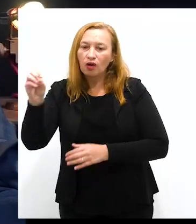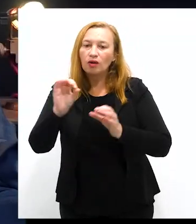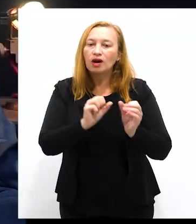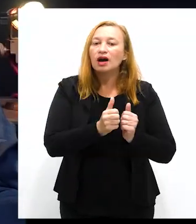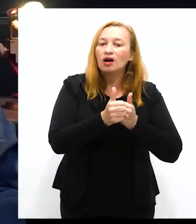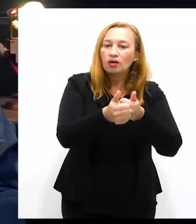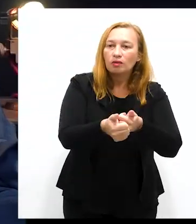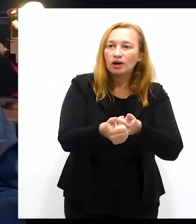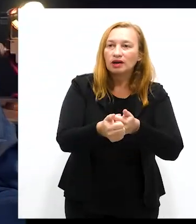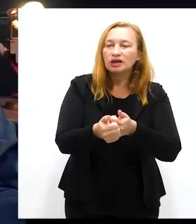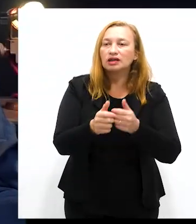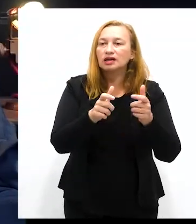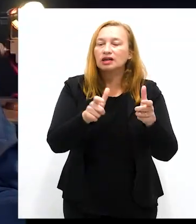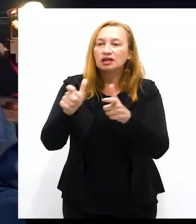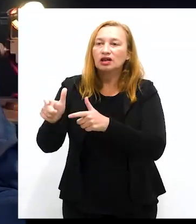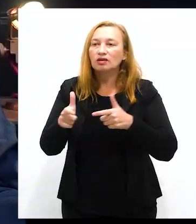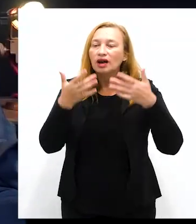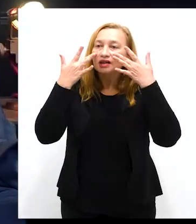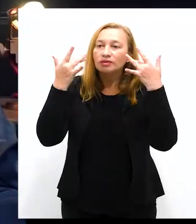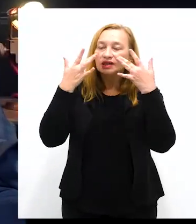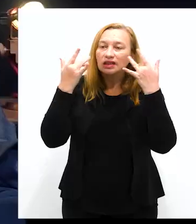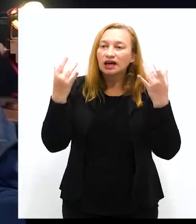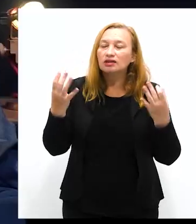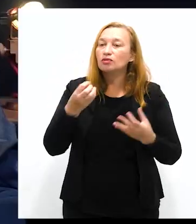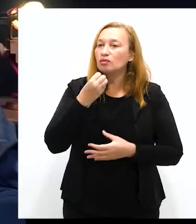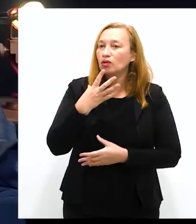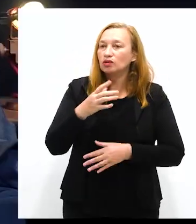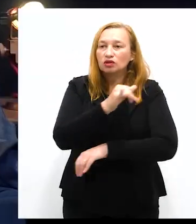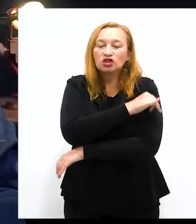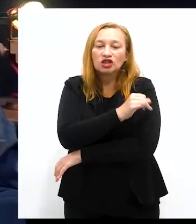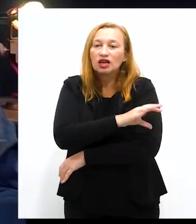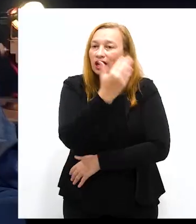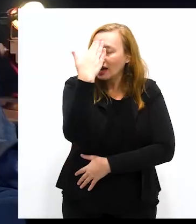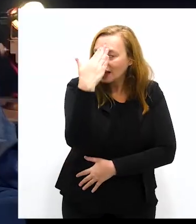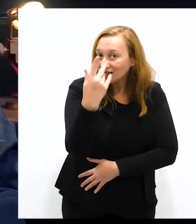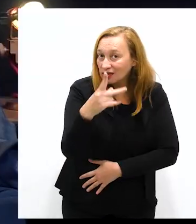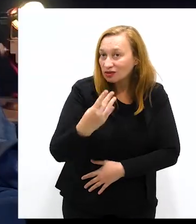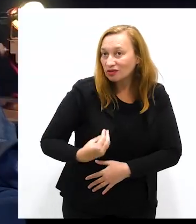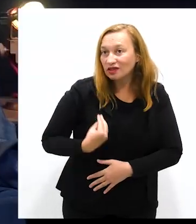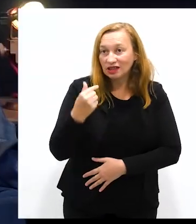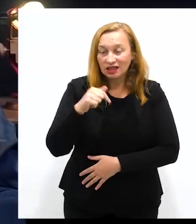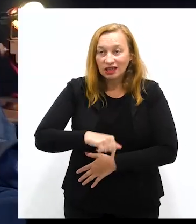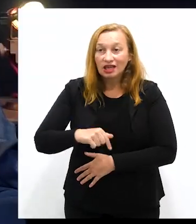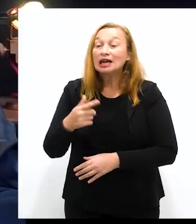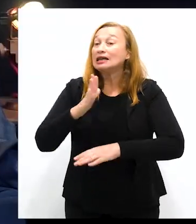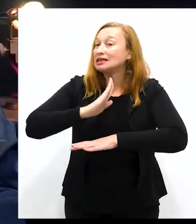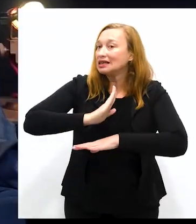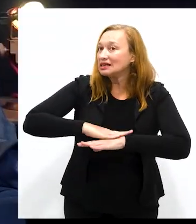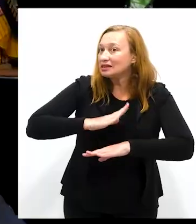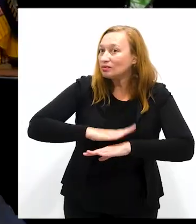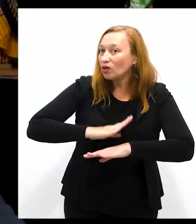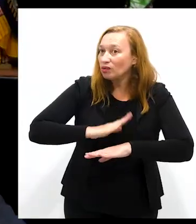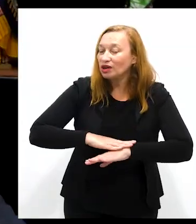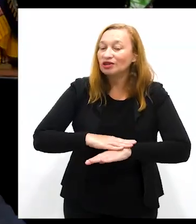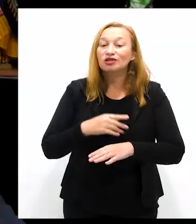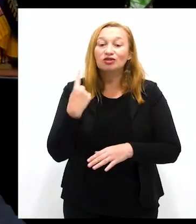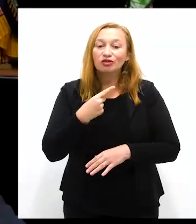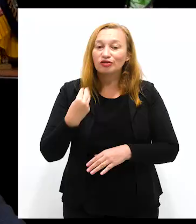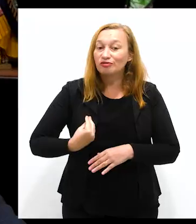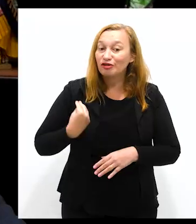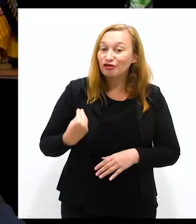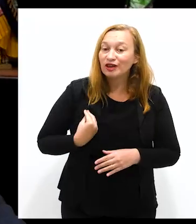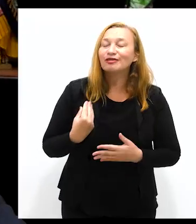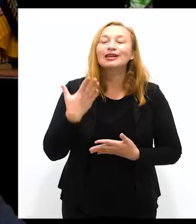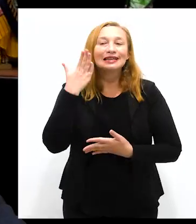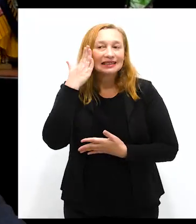espetáculo muito legal acontecendo em qualquer lugar do Rio de Janeiro. Quero te agradecer muito por você ter vindo, até porque